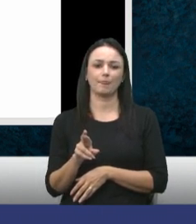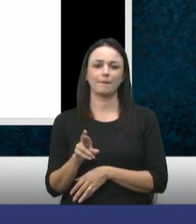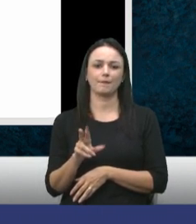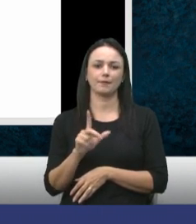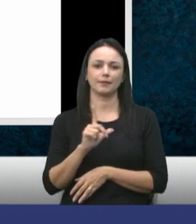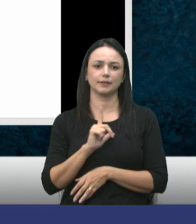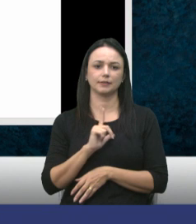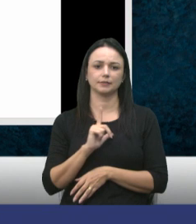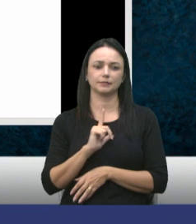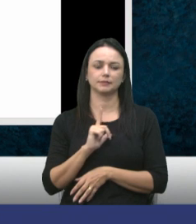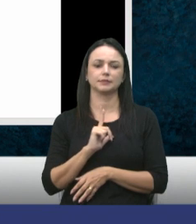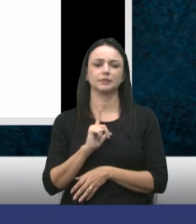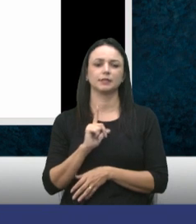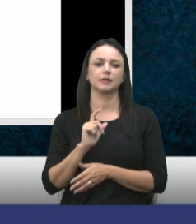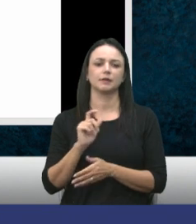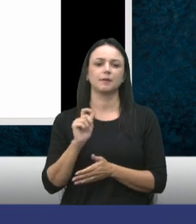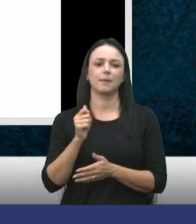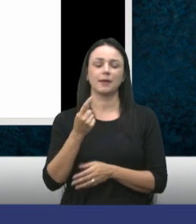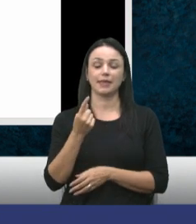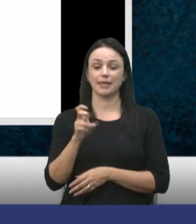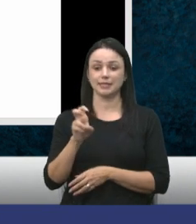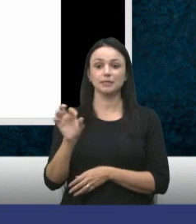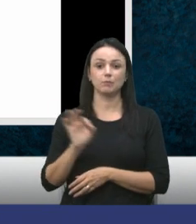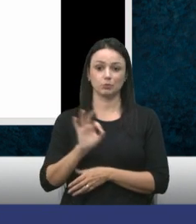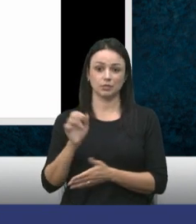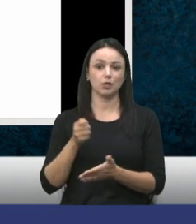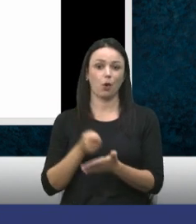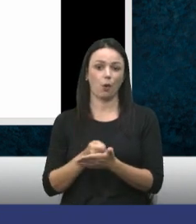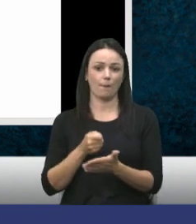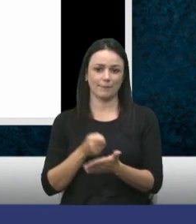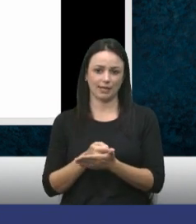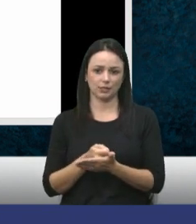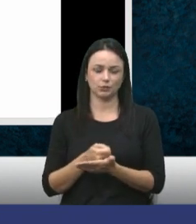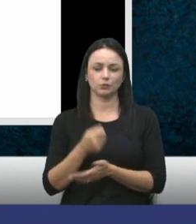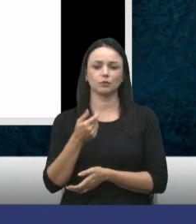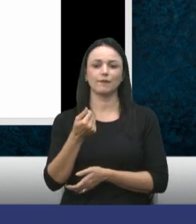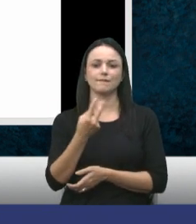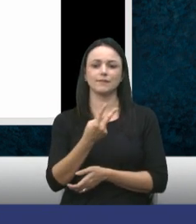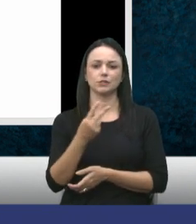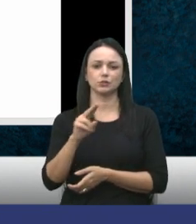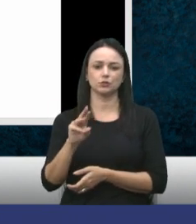tendo aqui a aplicação mínima obrigatória de 15%, que equivale a R$